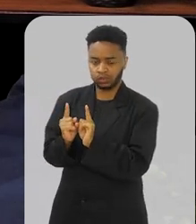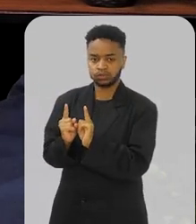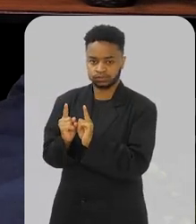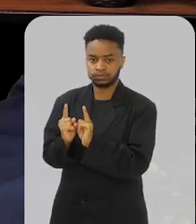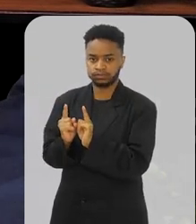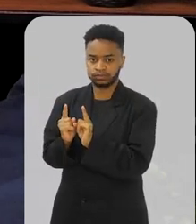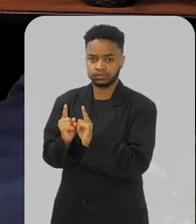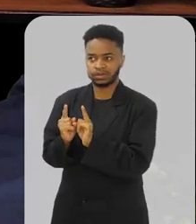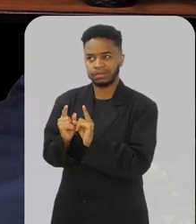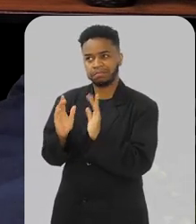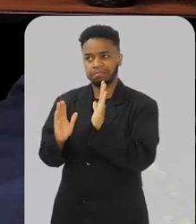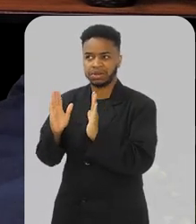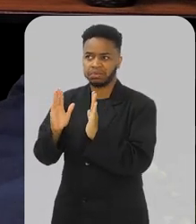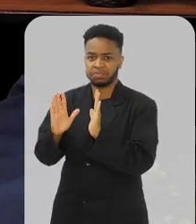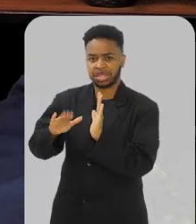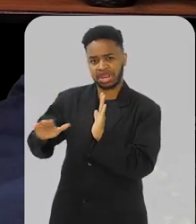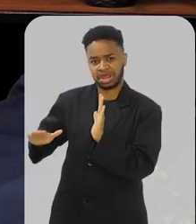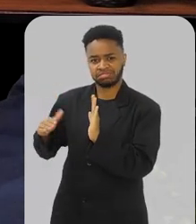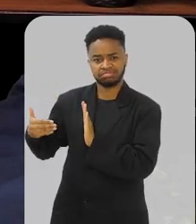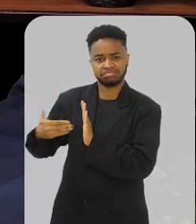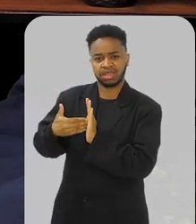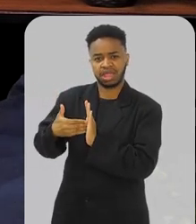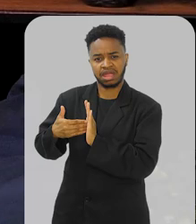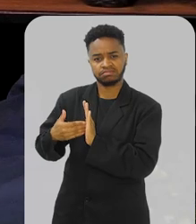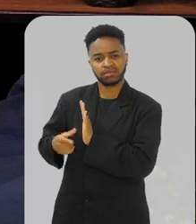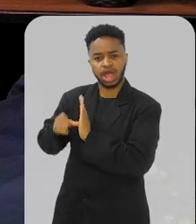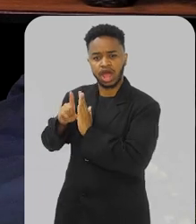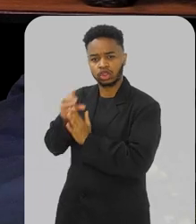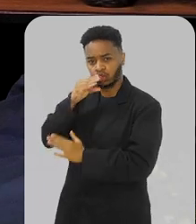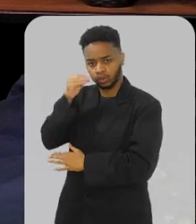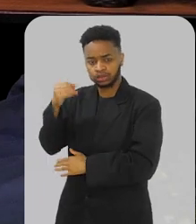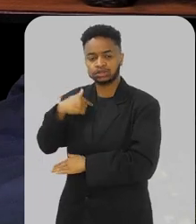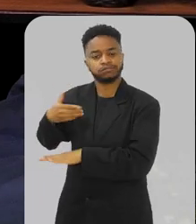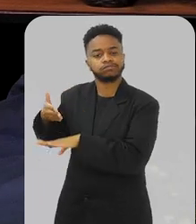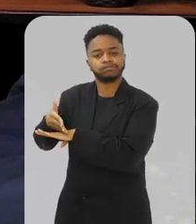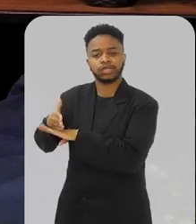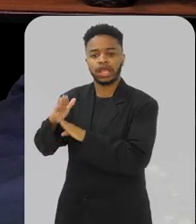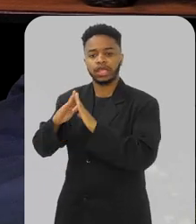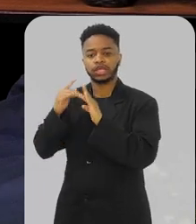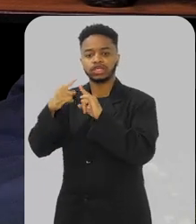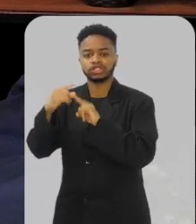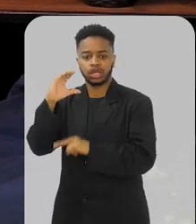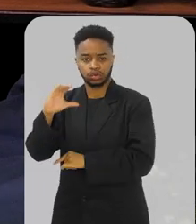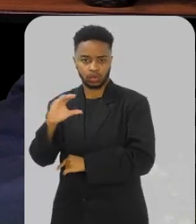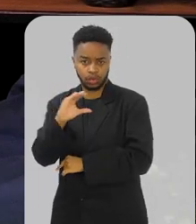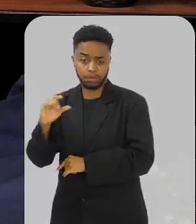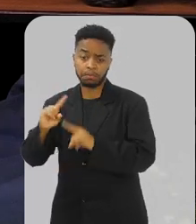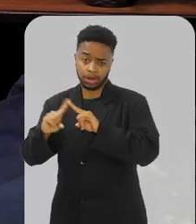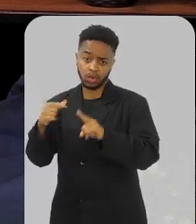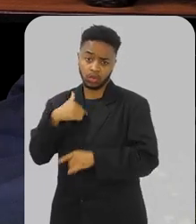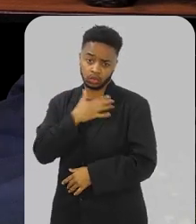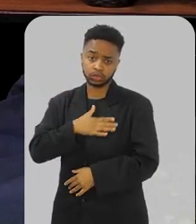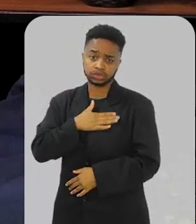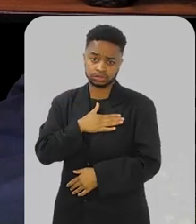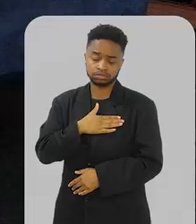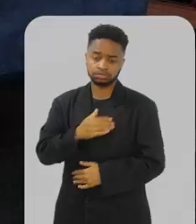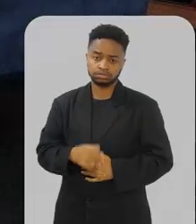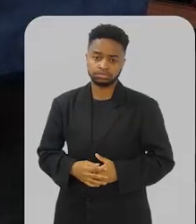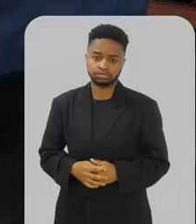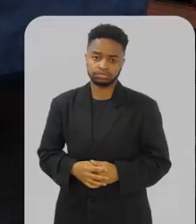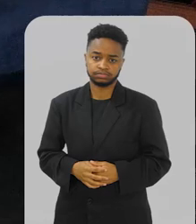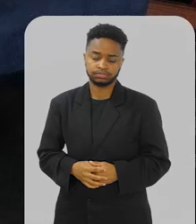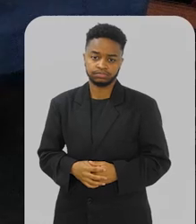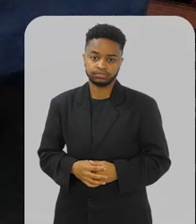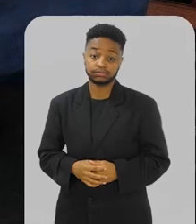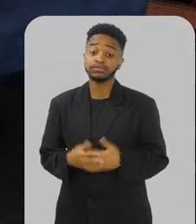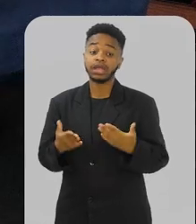breve da fase de criança até a pré-adolescência, eu fui católica. Mas Perfeito. gostava de ser católica. E